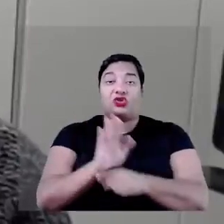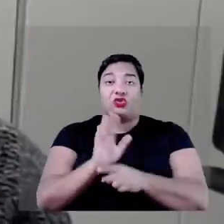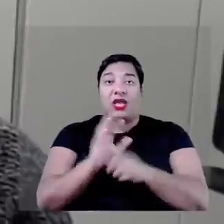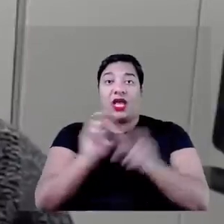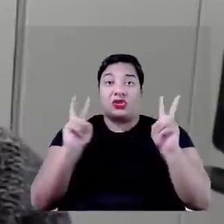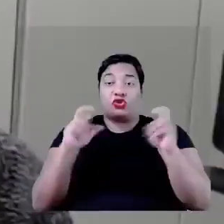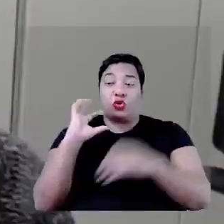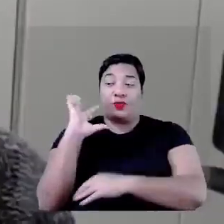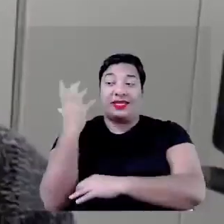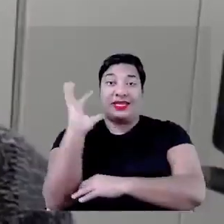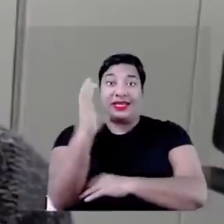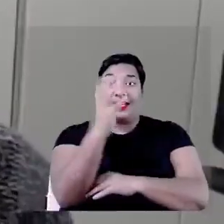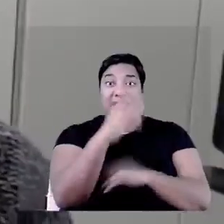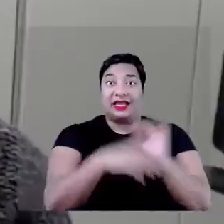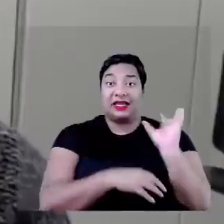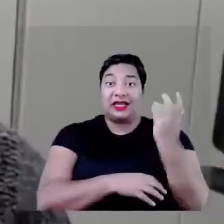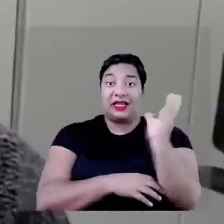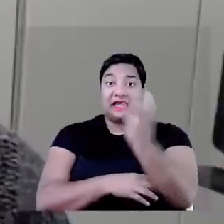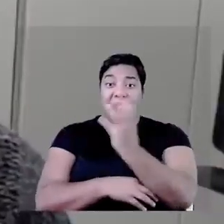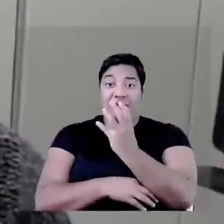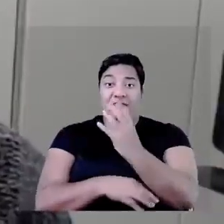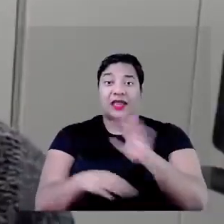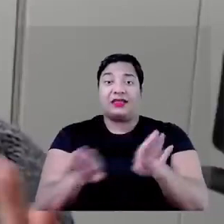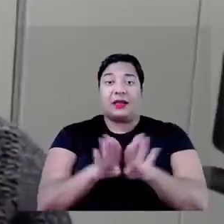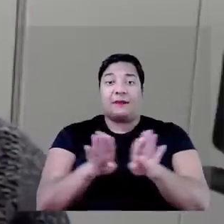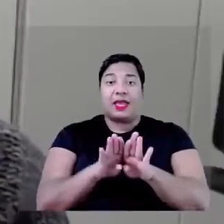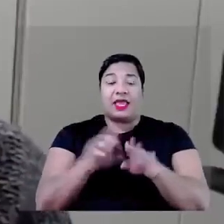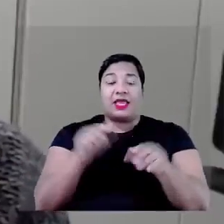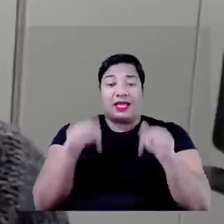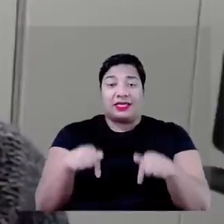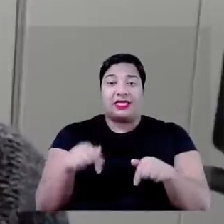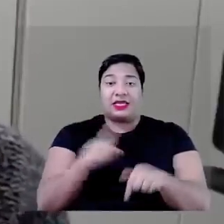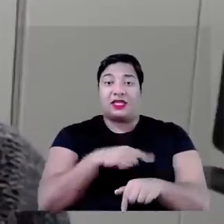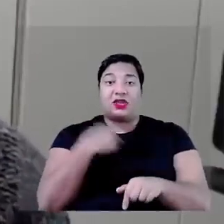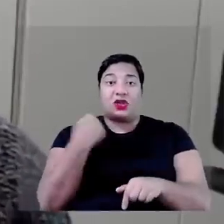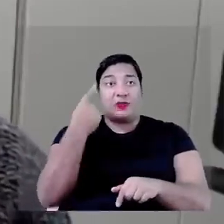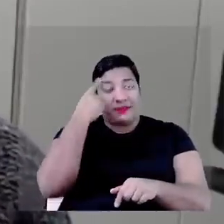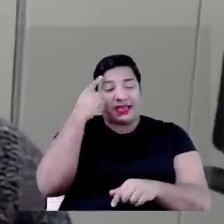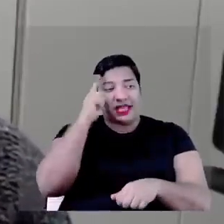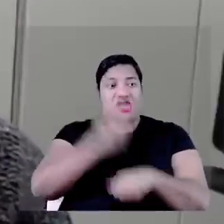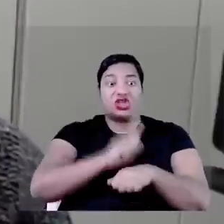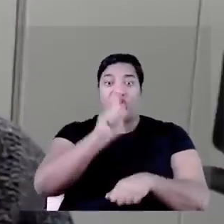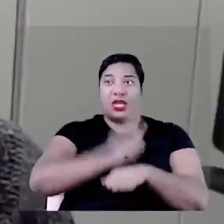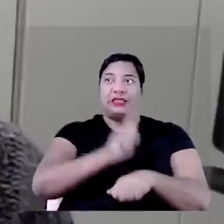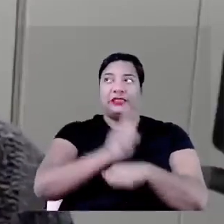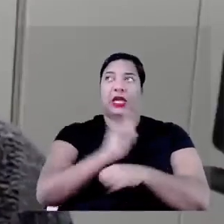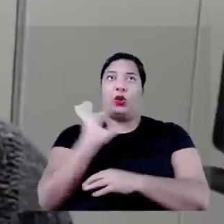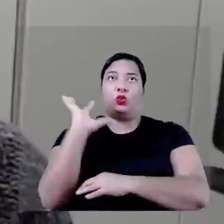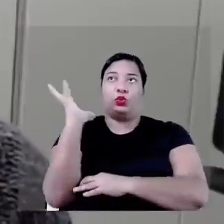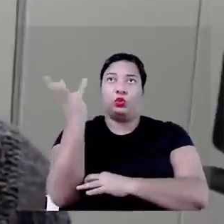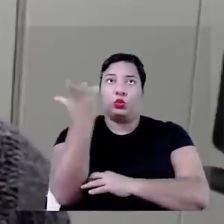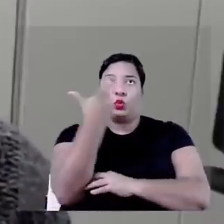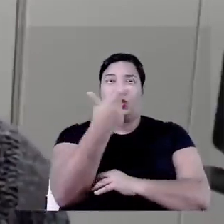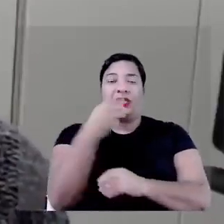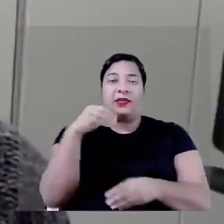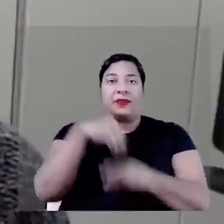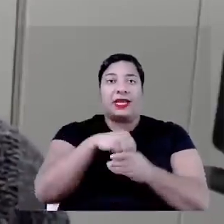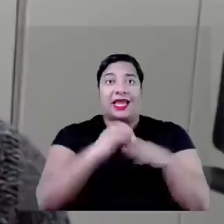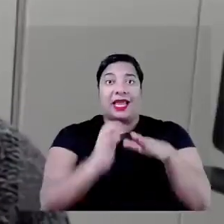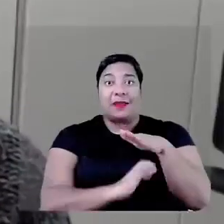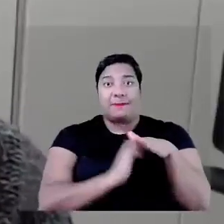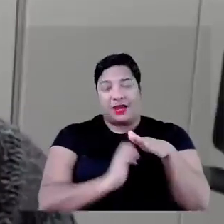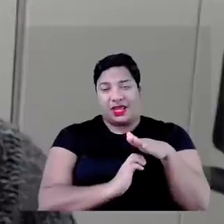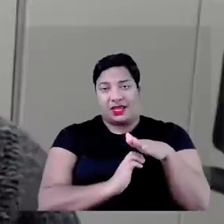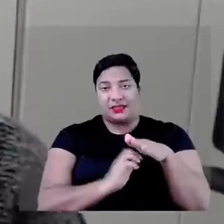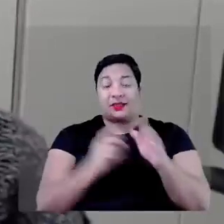e também a fazer a nossa gestão climática corporativa. Então, são dois olhares diferentes. O Plano de Ação Climática do Estado de São Paulo,